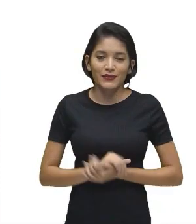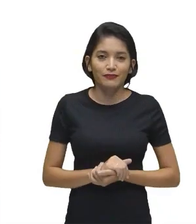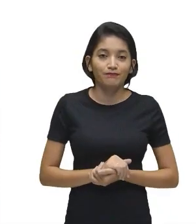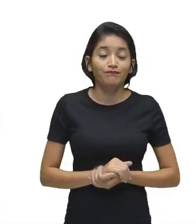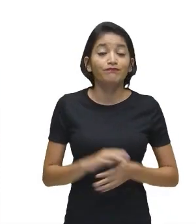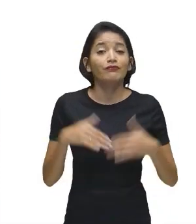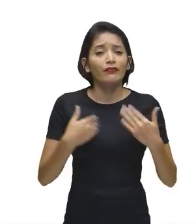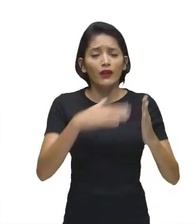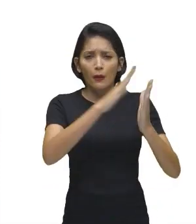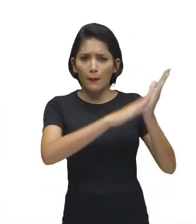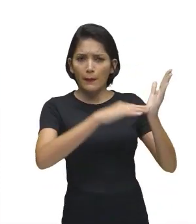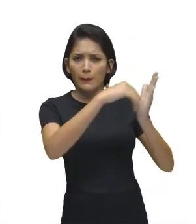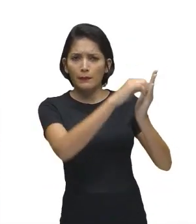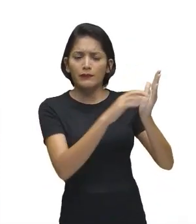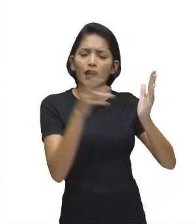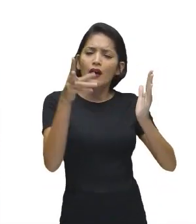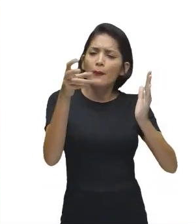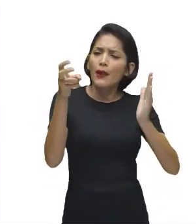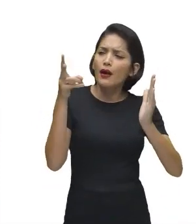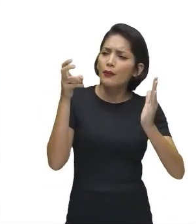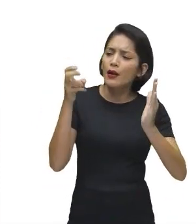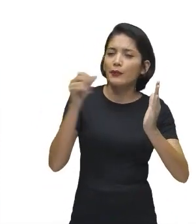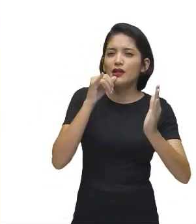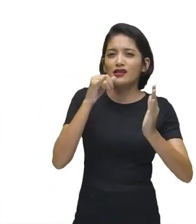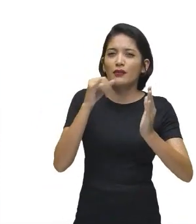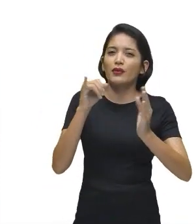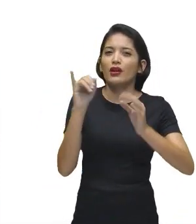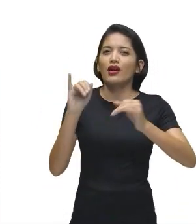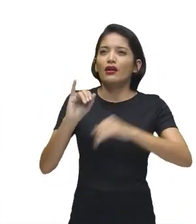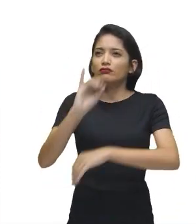pintavam observando ali uma paisagem,